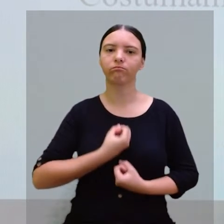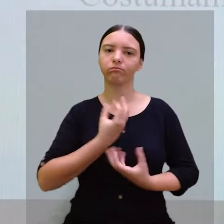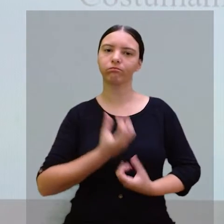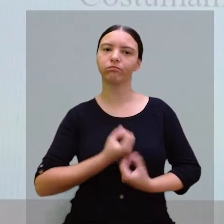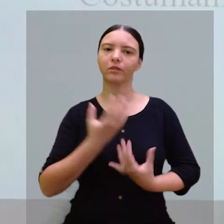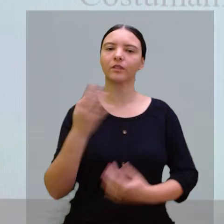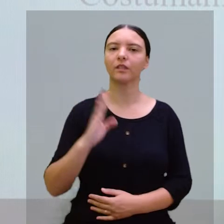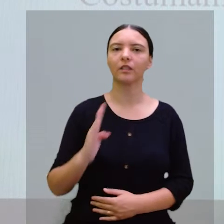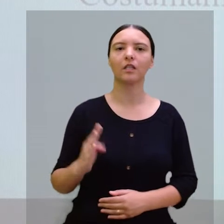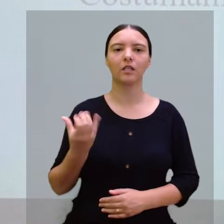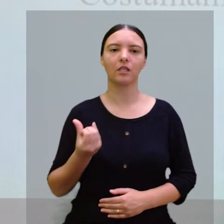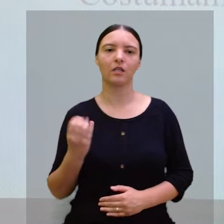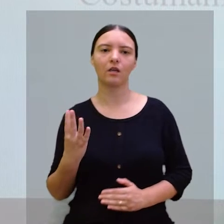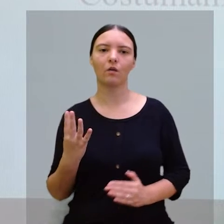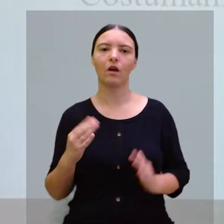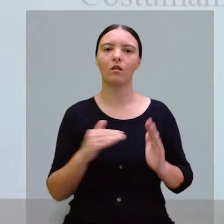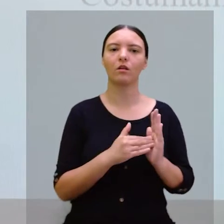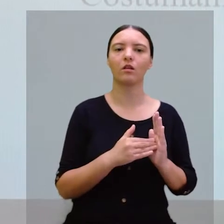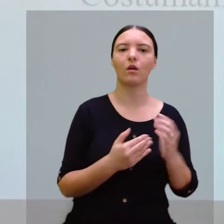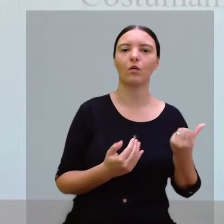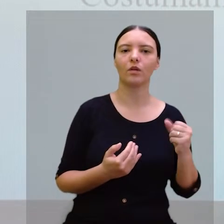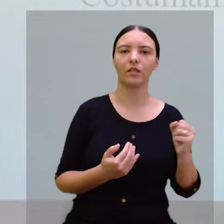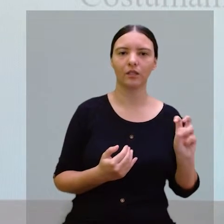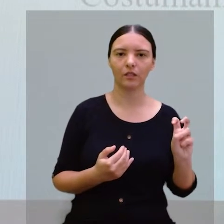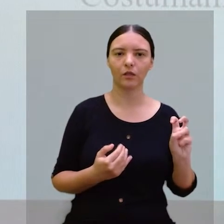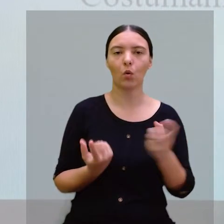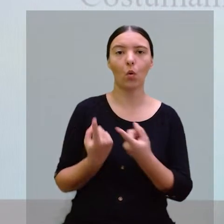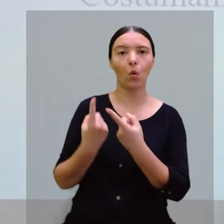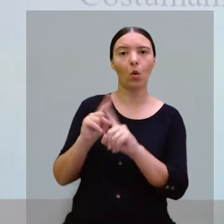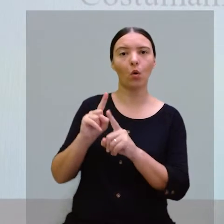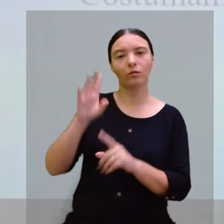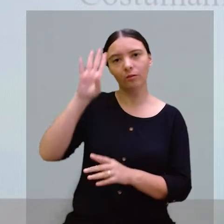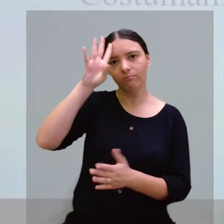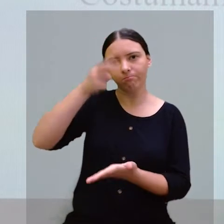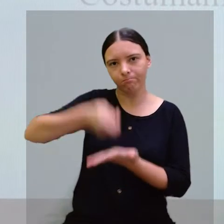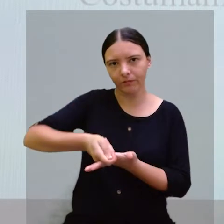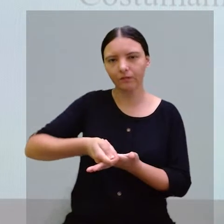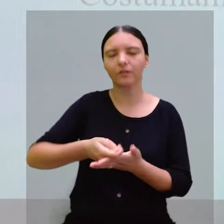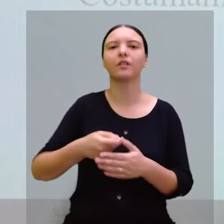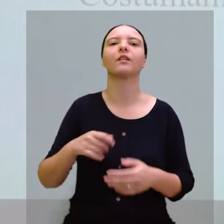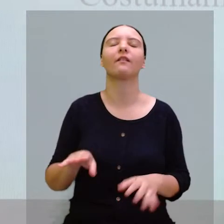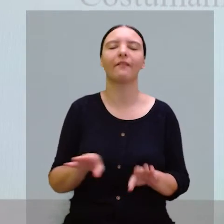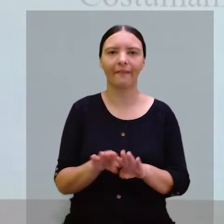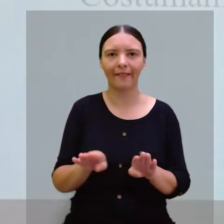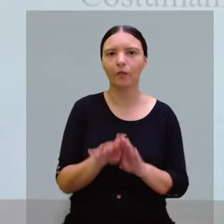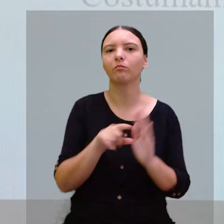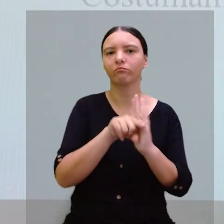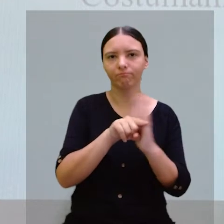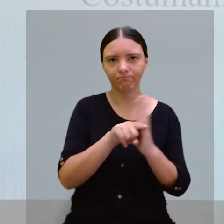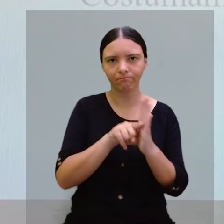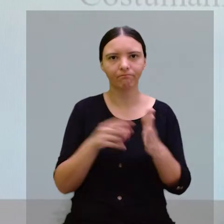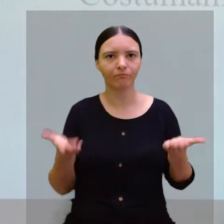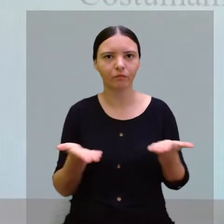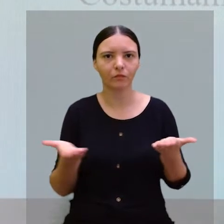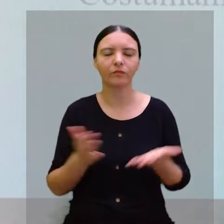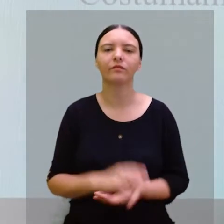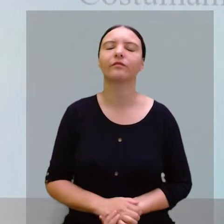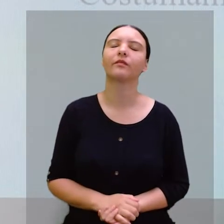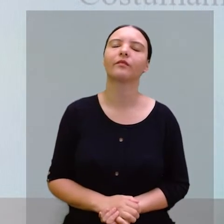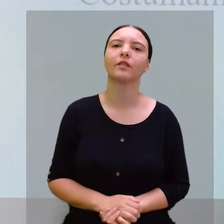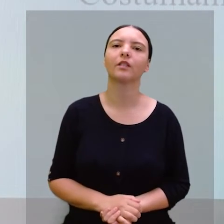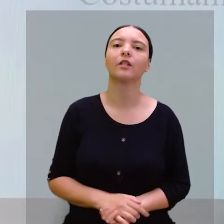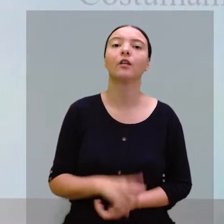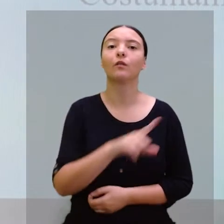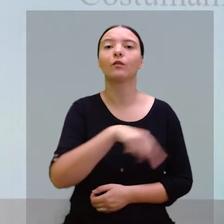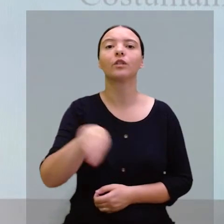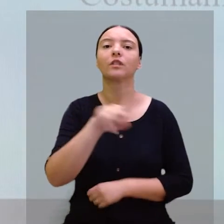de 64 a 85 contra a ditadura militar. A minha atual pesquisa é sobre isso. E eu vou conversar com vocês